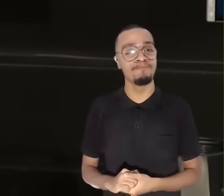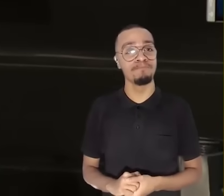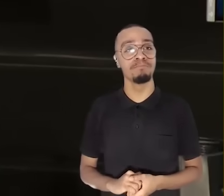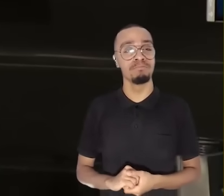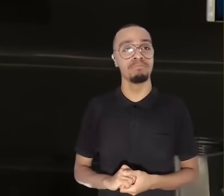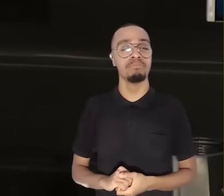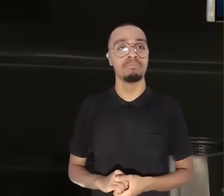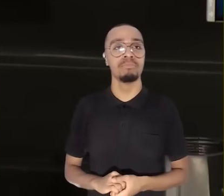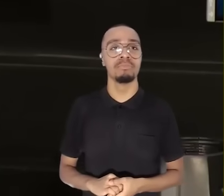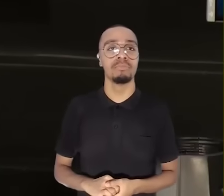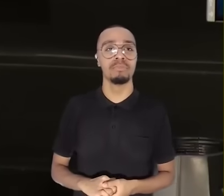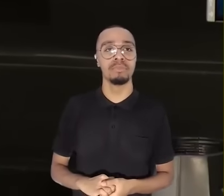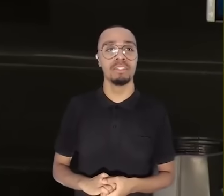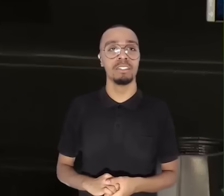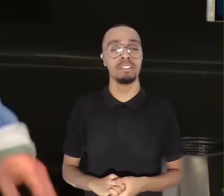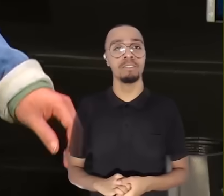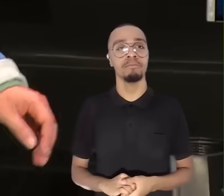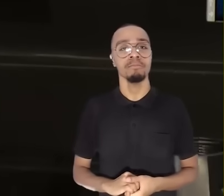celestiais.